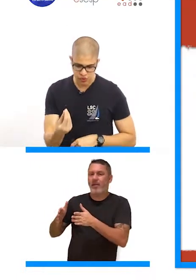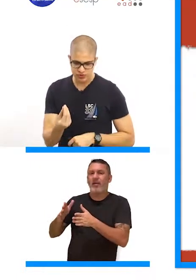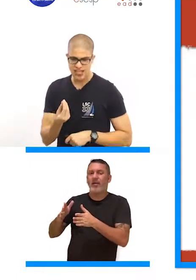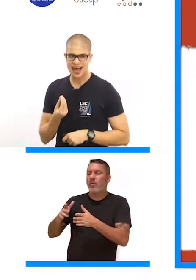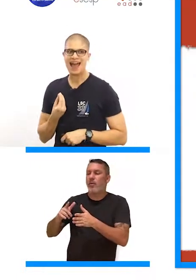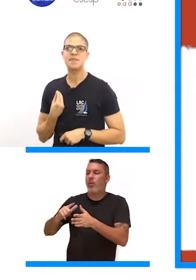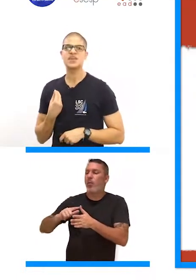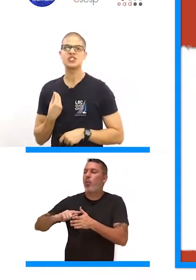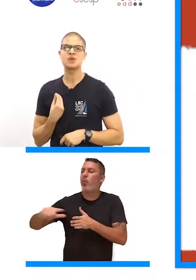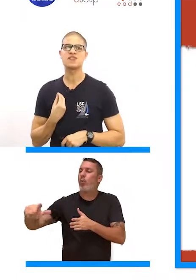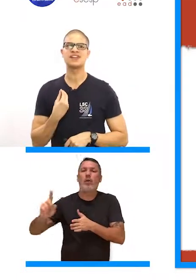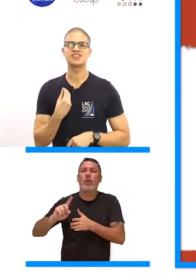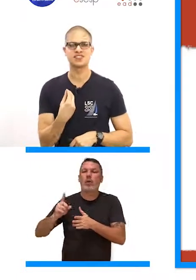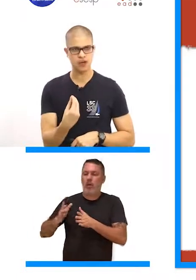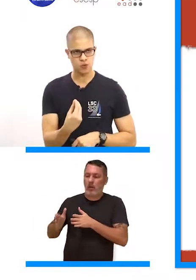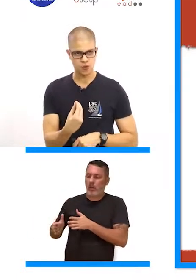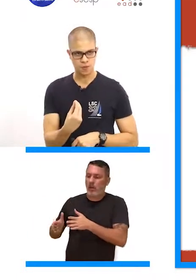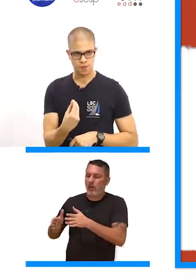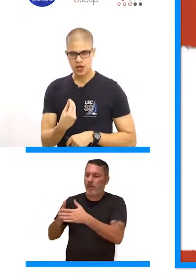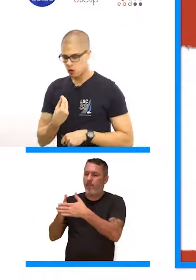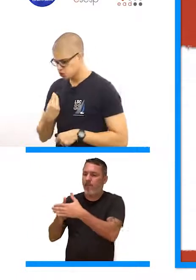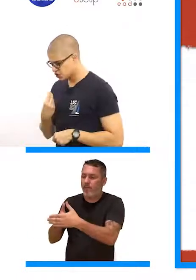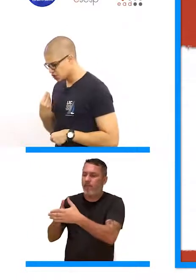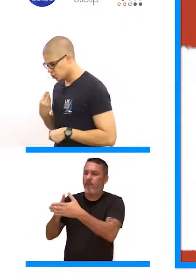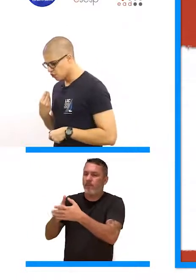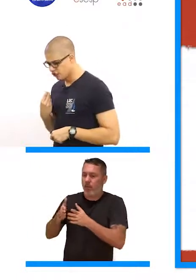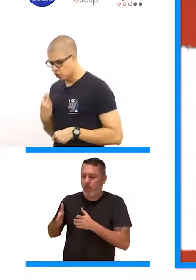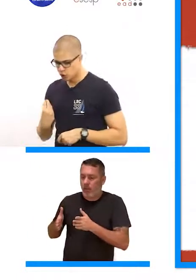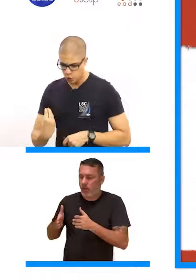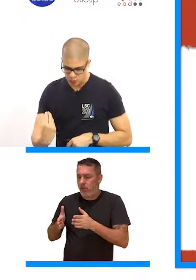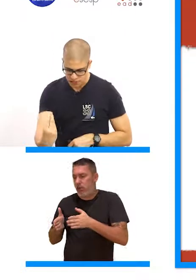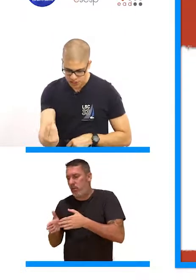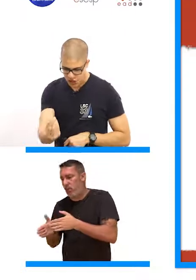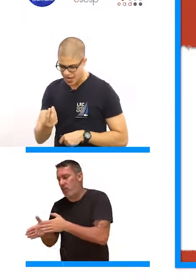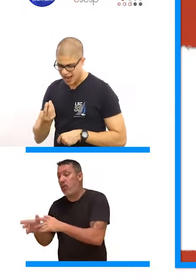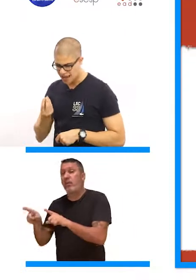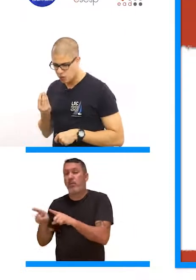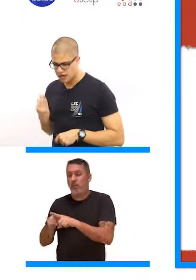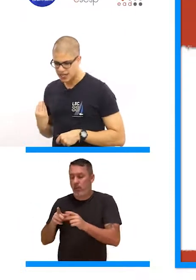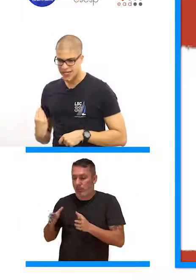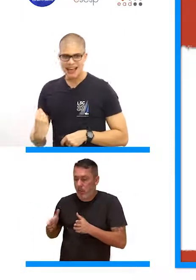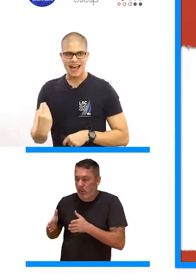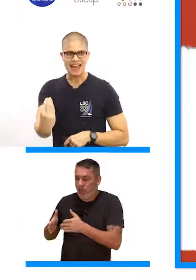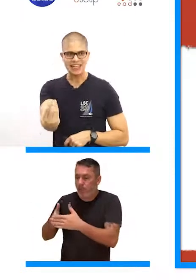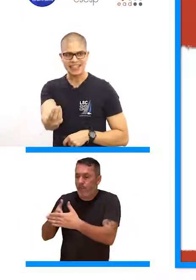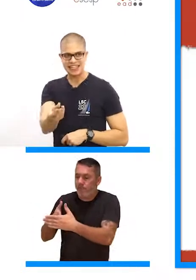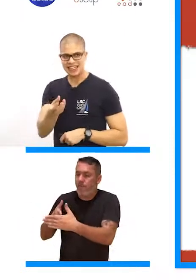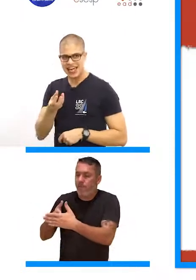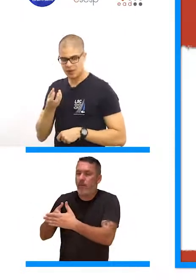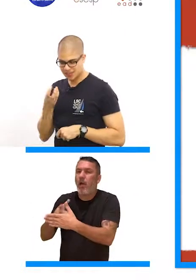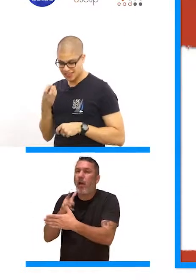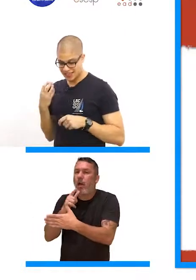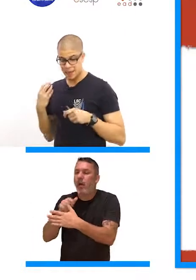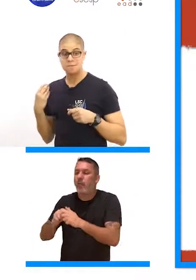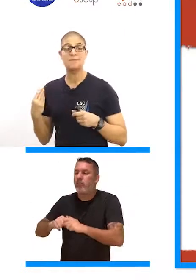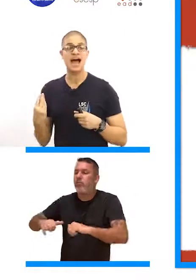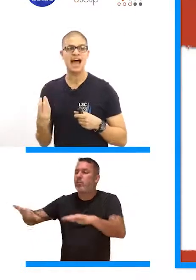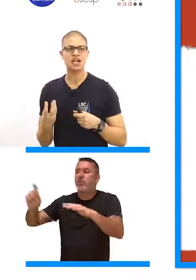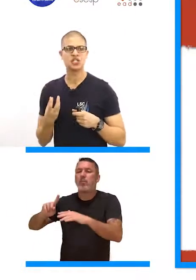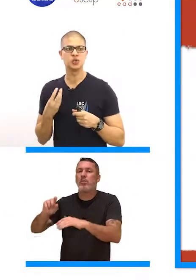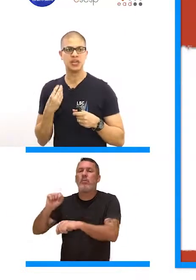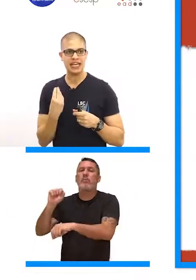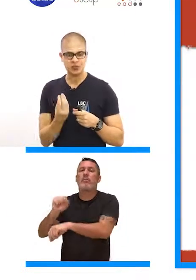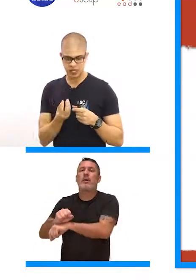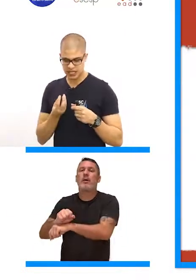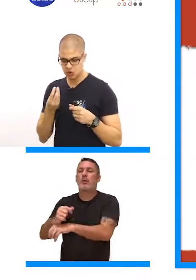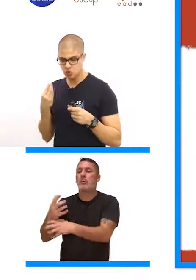curso ele não terá a mesma vazão, ou seja, o volume de água ali, claro, aqui naquela